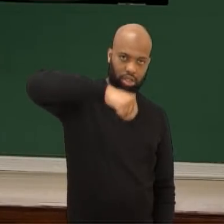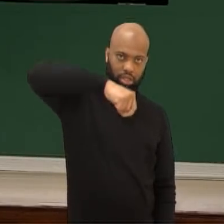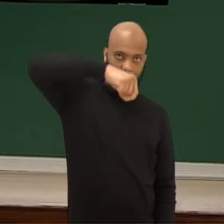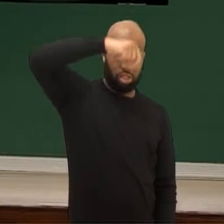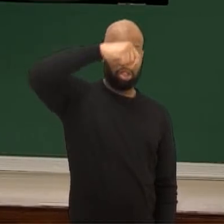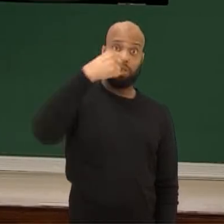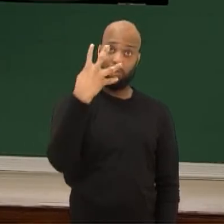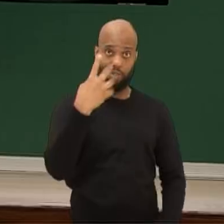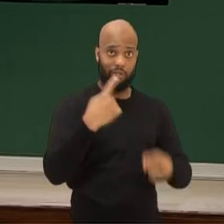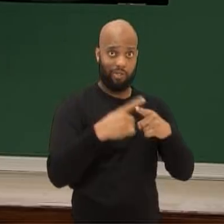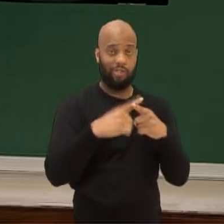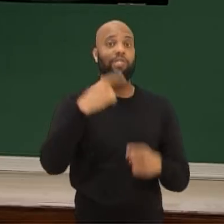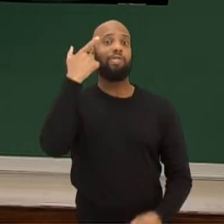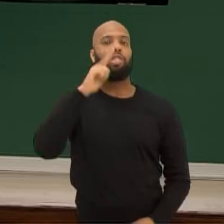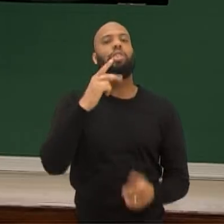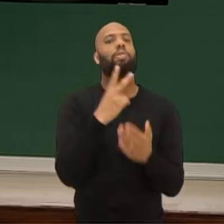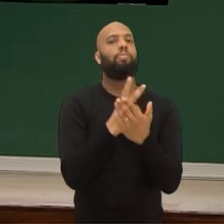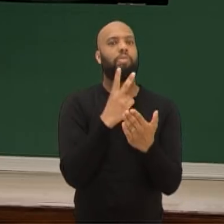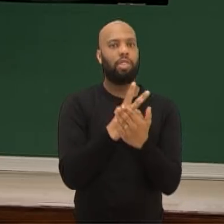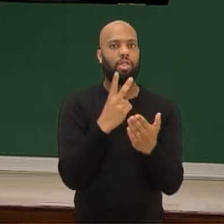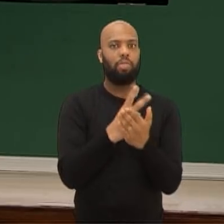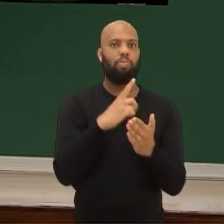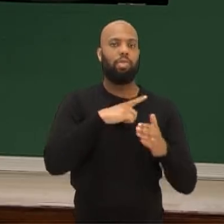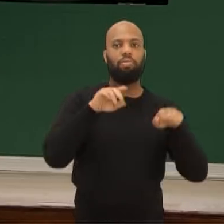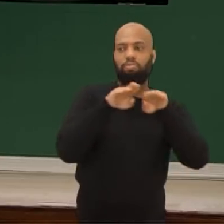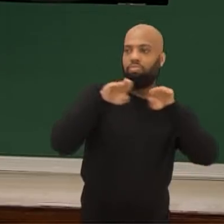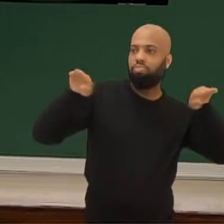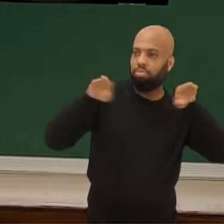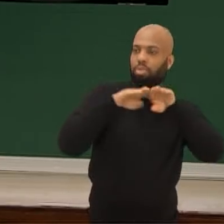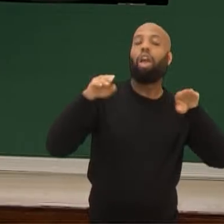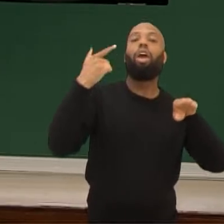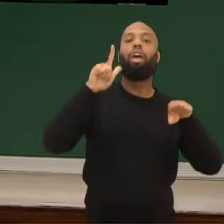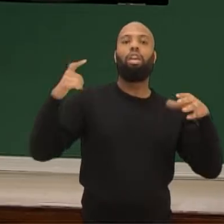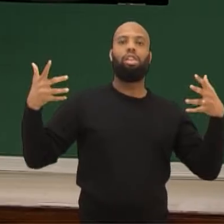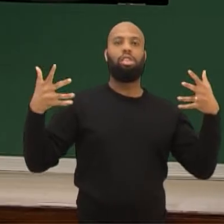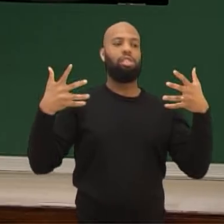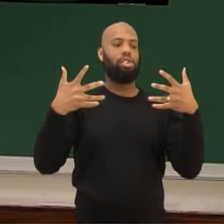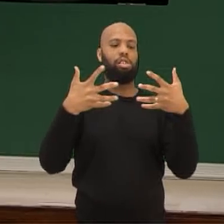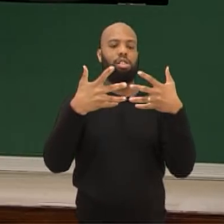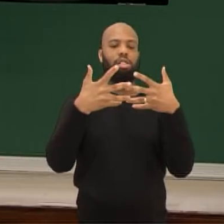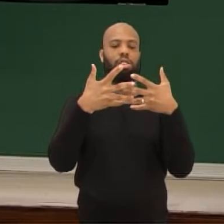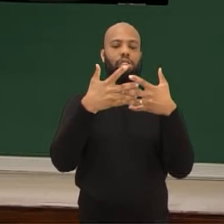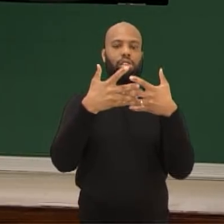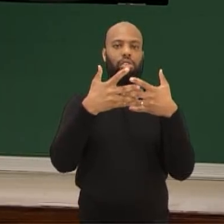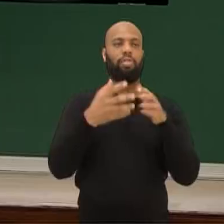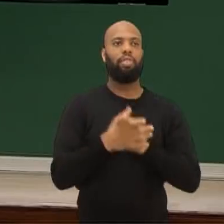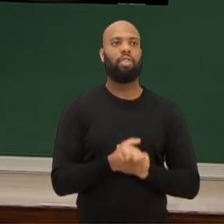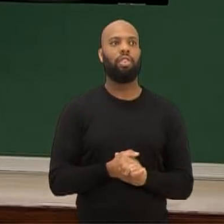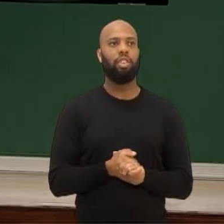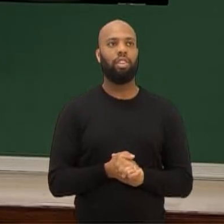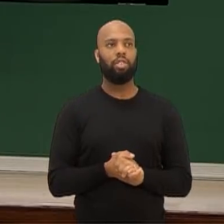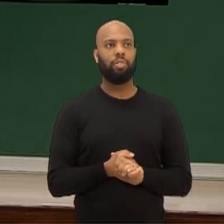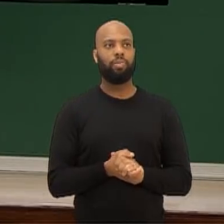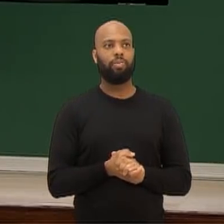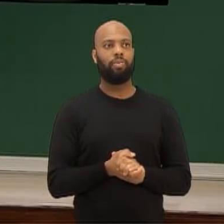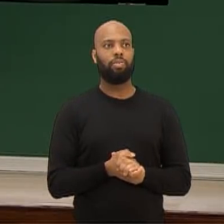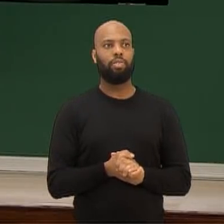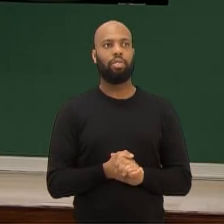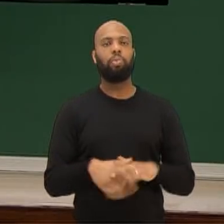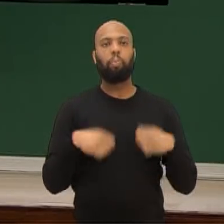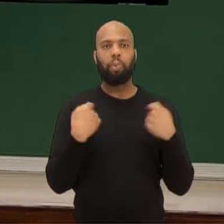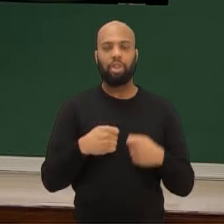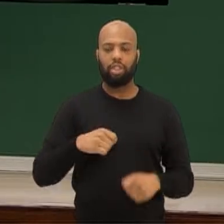4 vezes para que ela fique na mesma direção aonde está a sombra dela. Então, você vai marcar para que ela